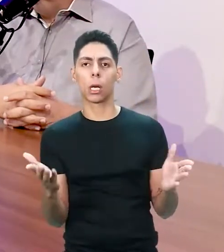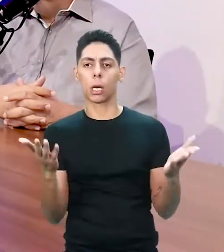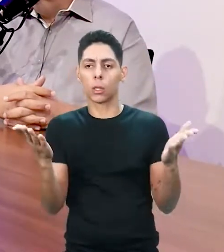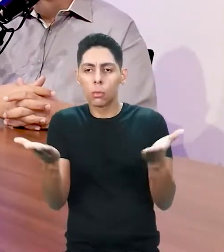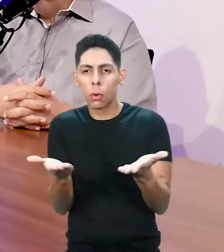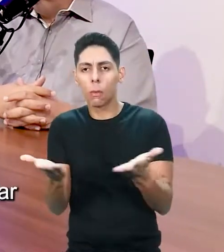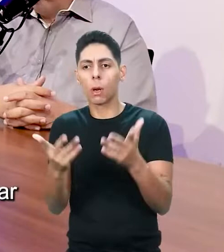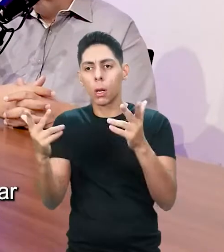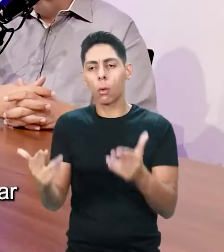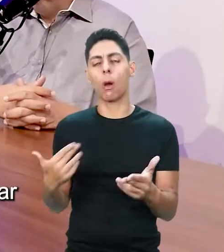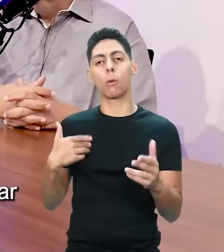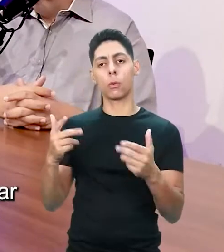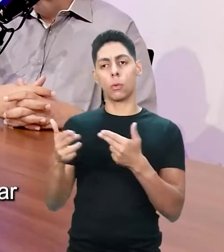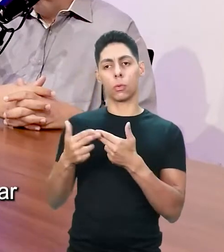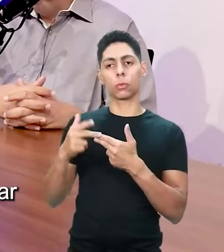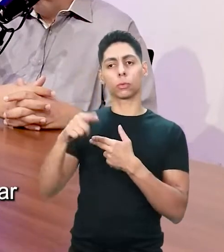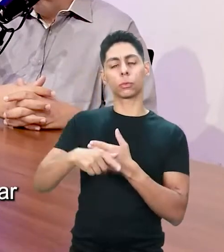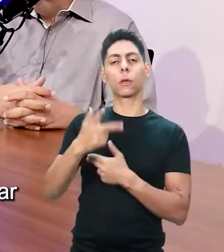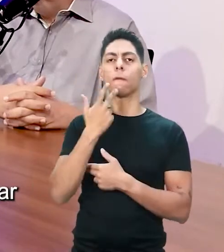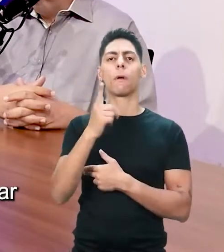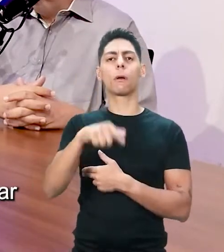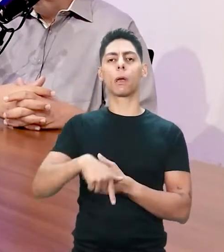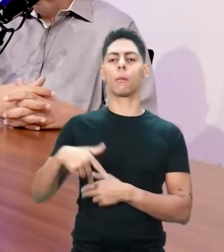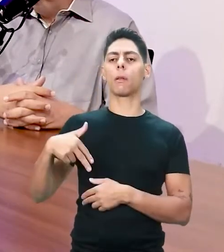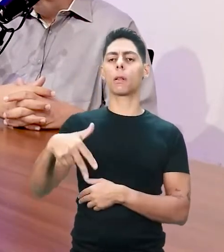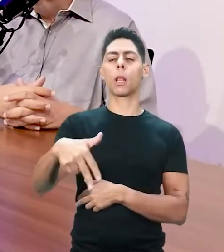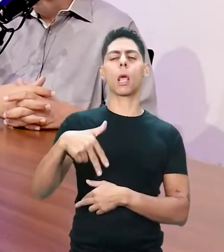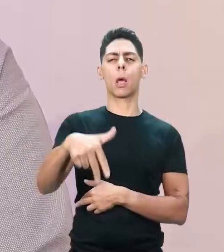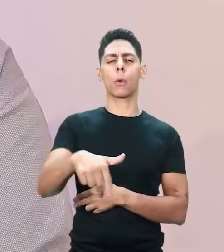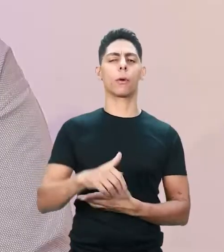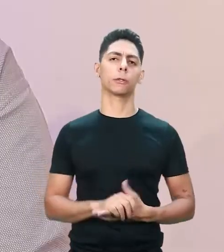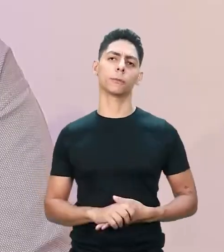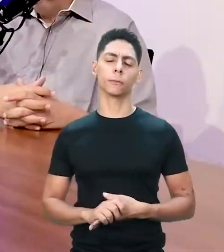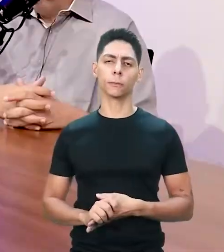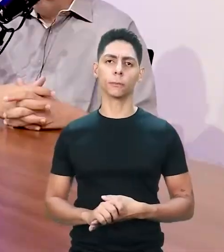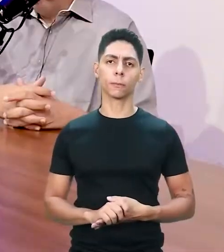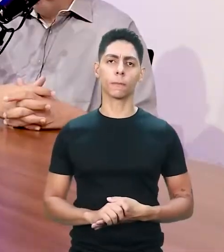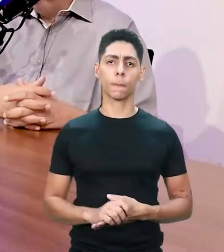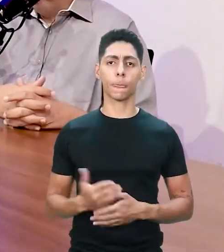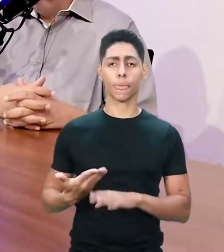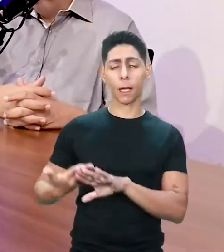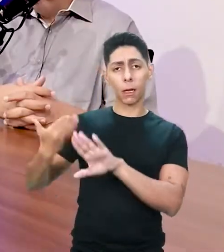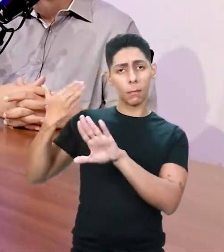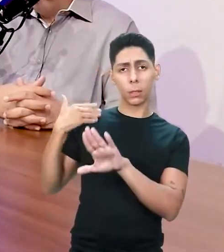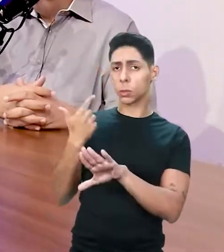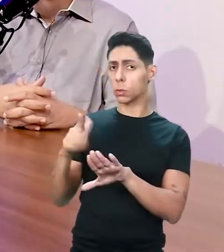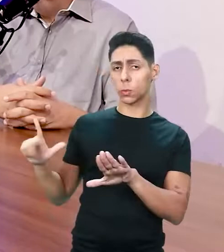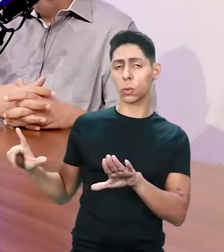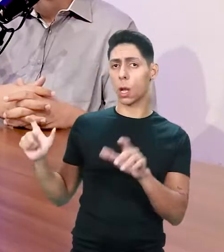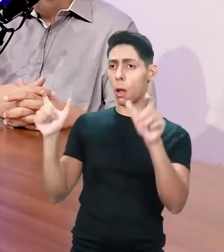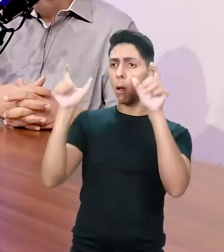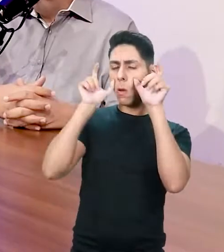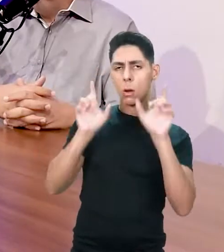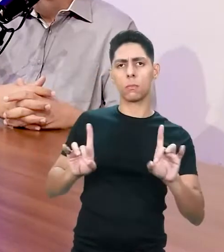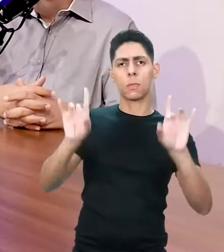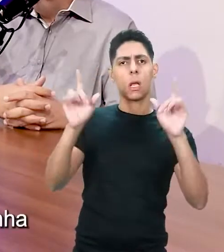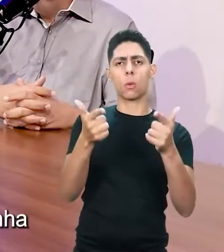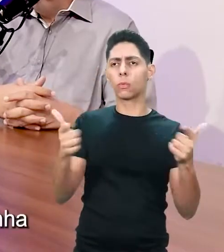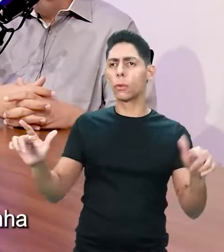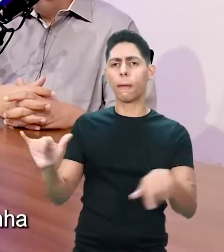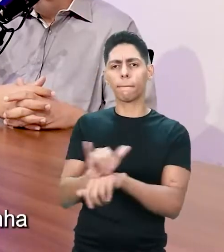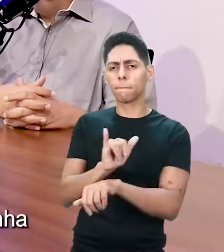para falar com vocês, o óculos que eu chamo de óculos de andar por aí. Não existiam os outros óculos especiais. Eu não tinha esses